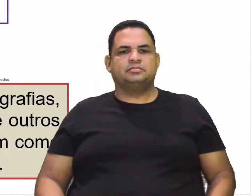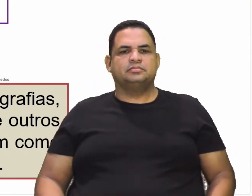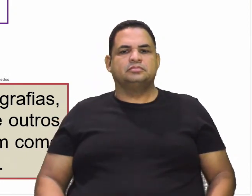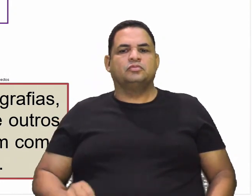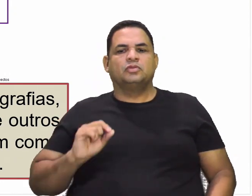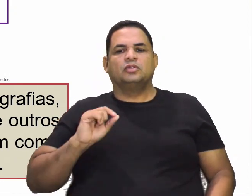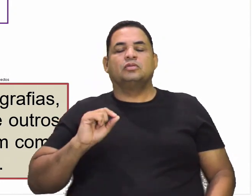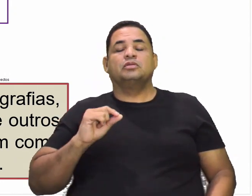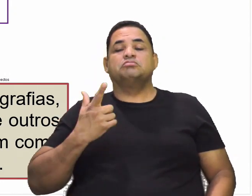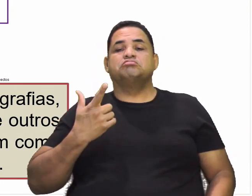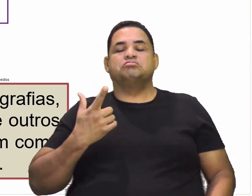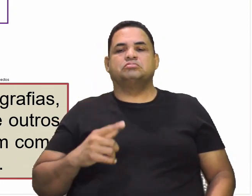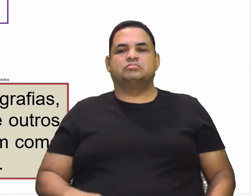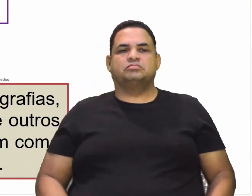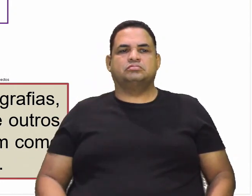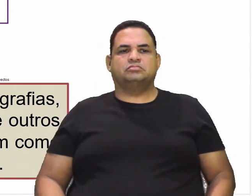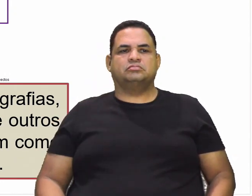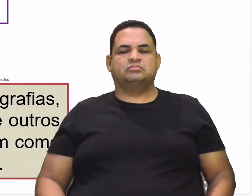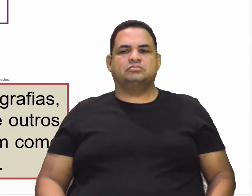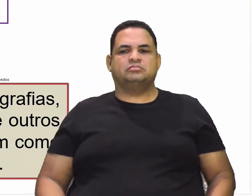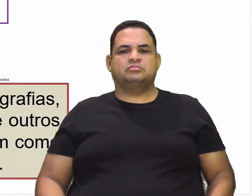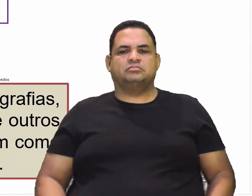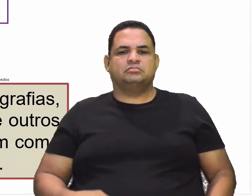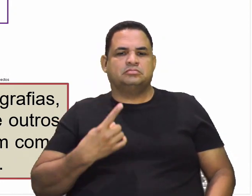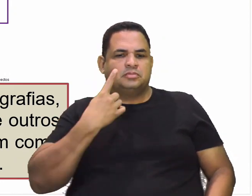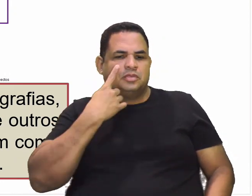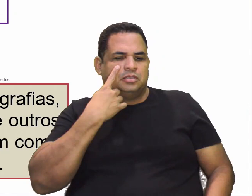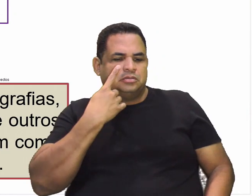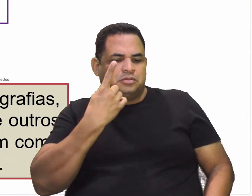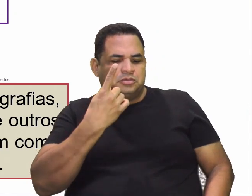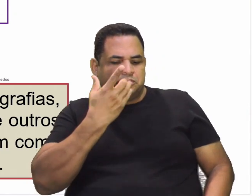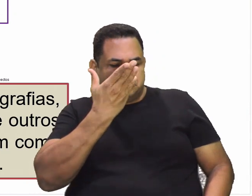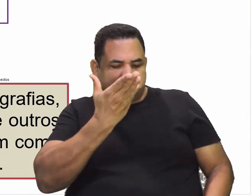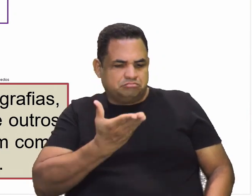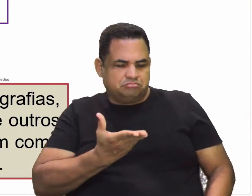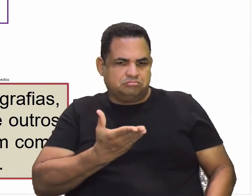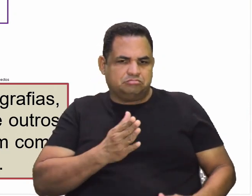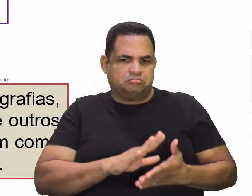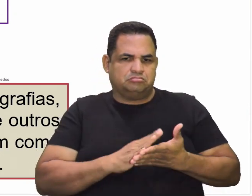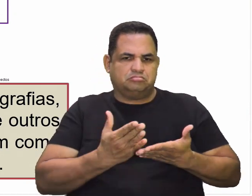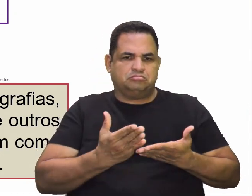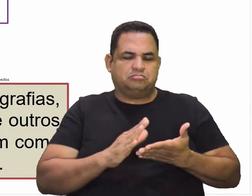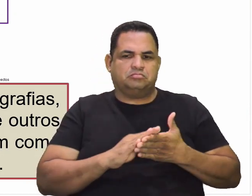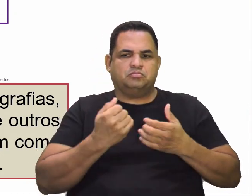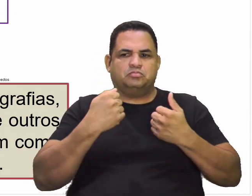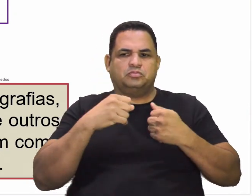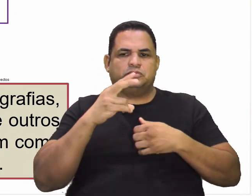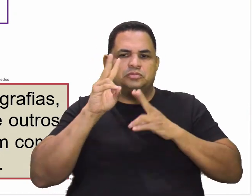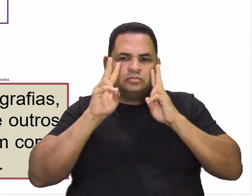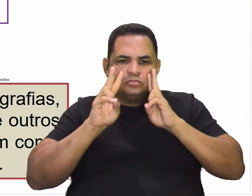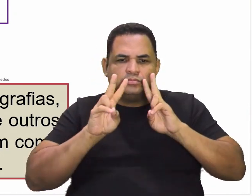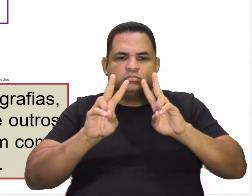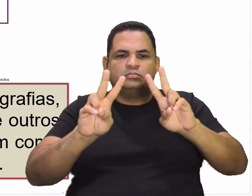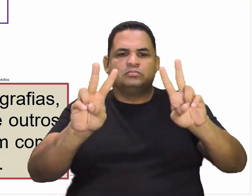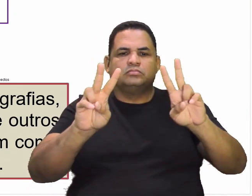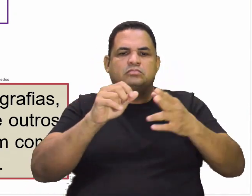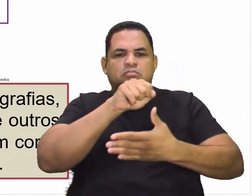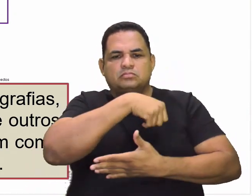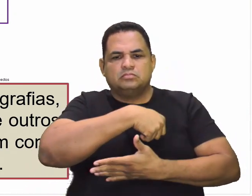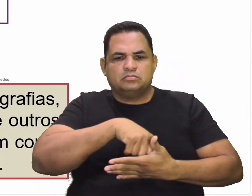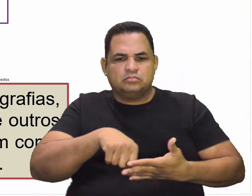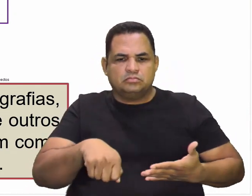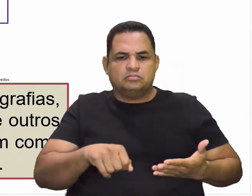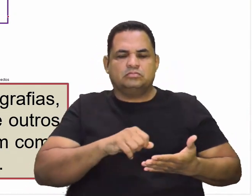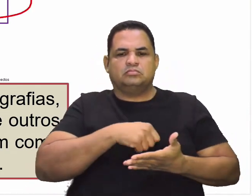O que são essas fontes históricas? Vestígios deixados para um homem são fontes históricas. Elas podem ser visuais, elas podem ser